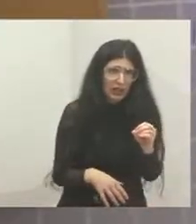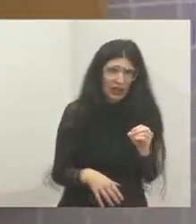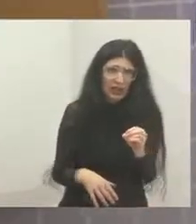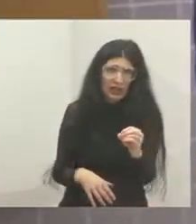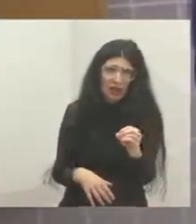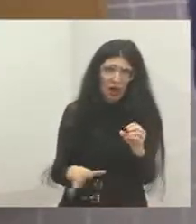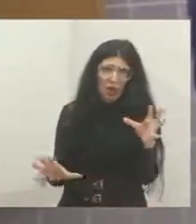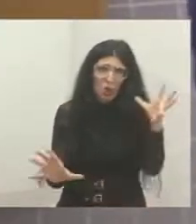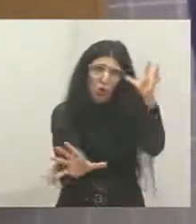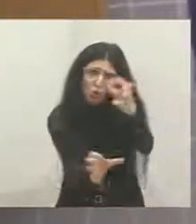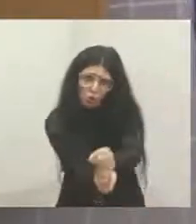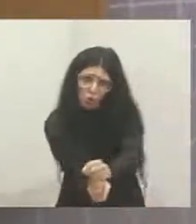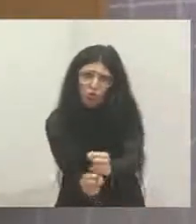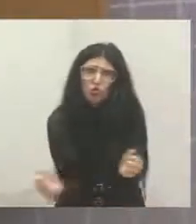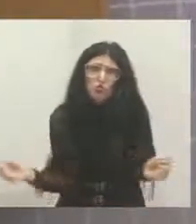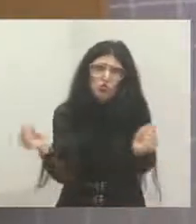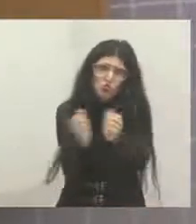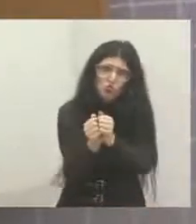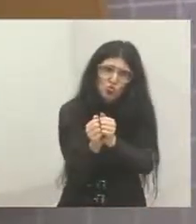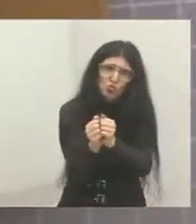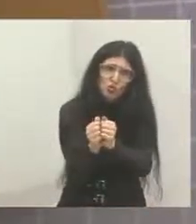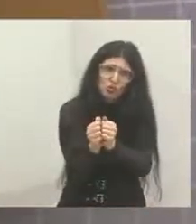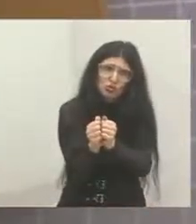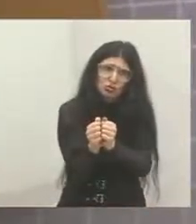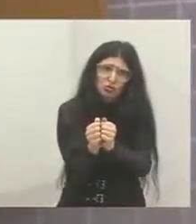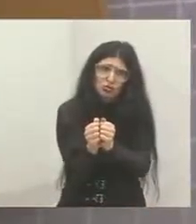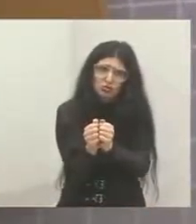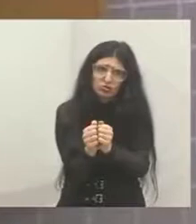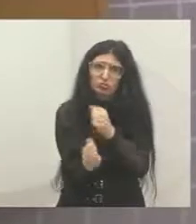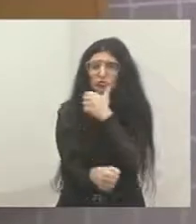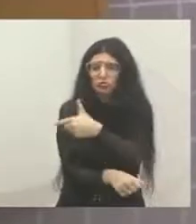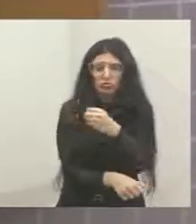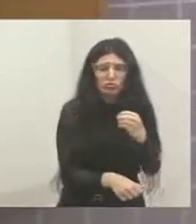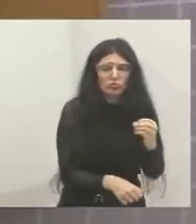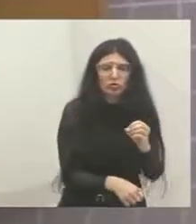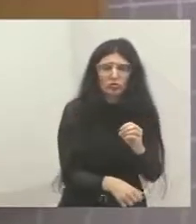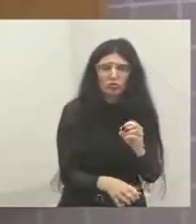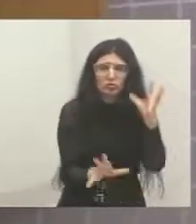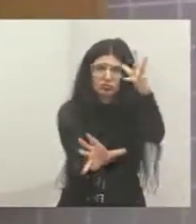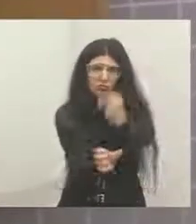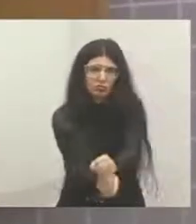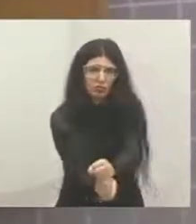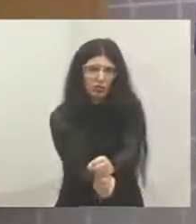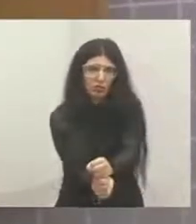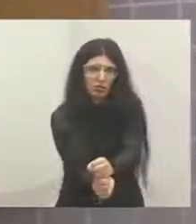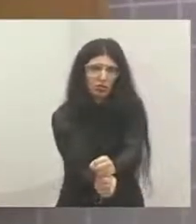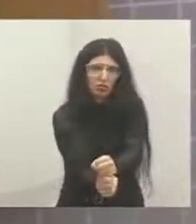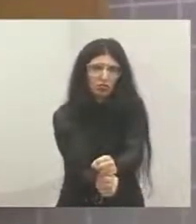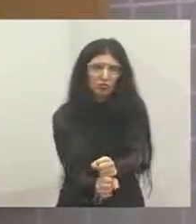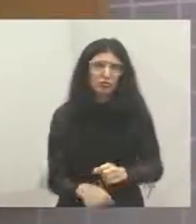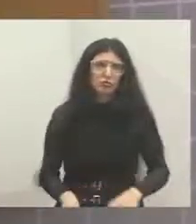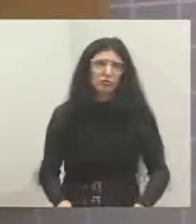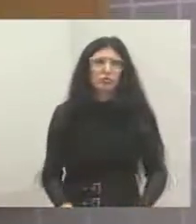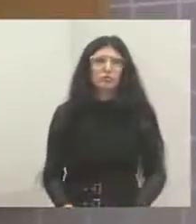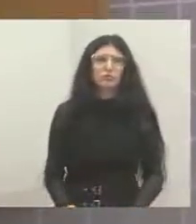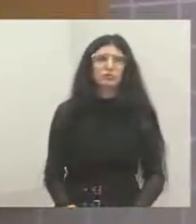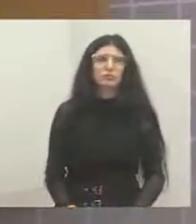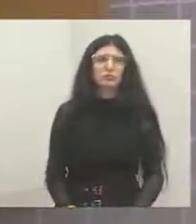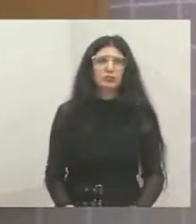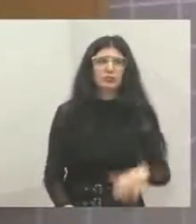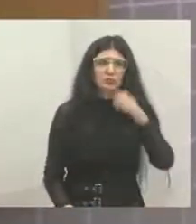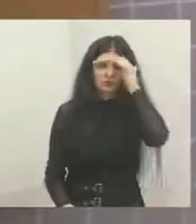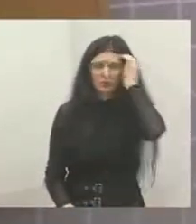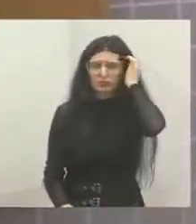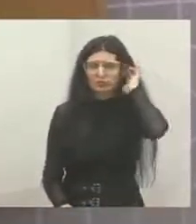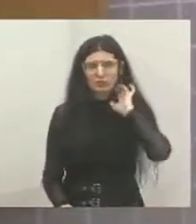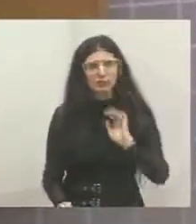orçamento como superávit financeiro. Foi essa colocação que eu quis trazer, né, porque ele pergunta, vai estar no orçamento? Então, primeiramente,